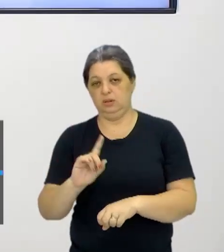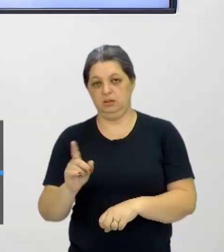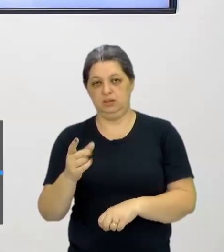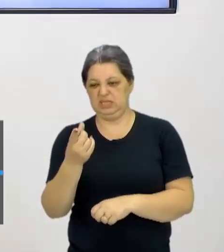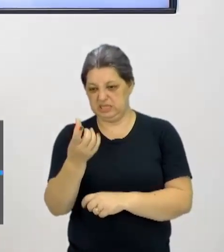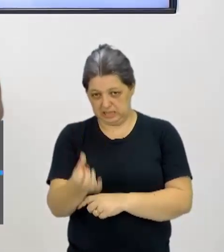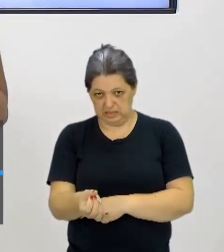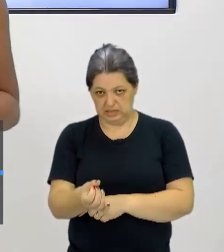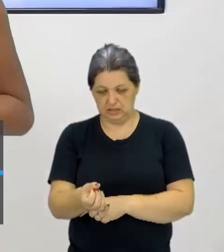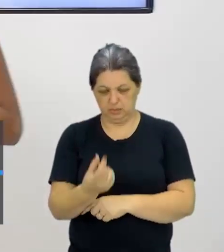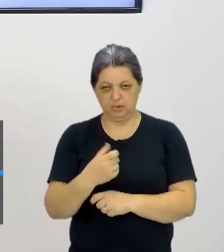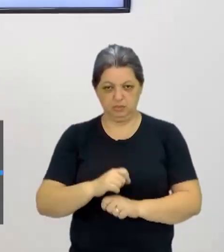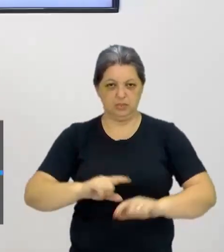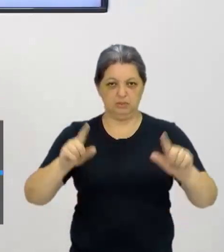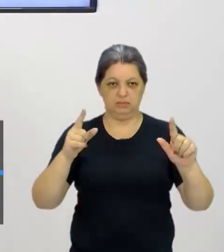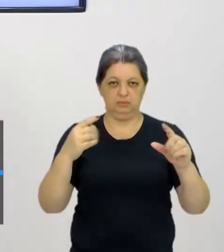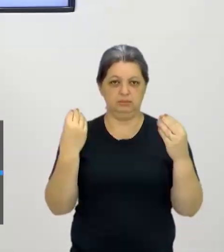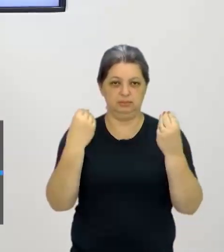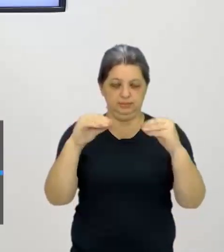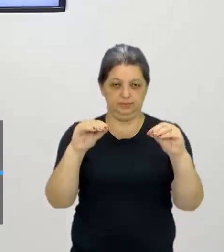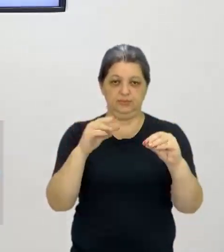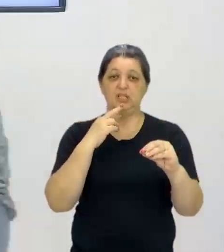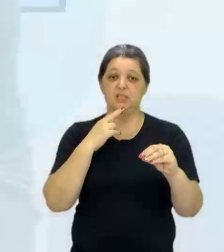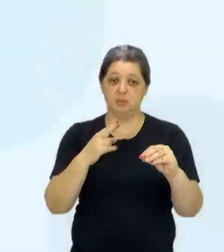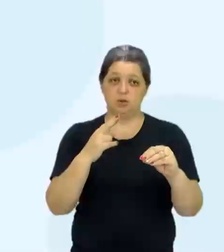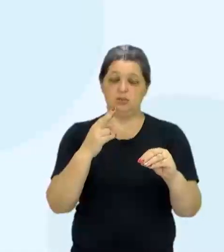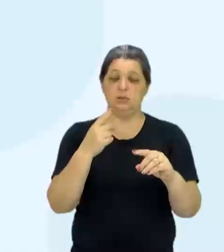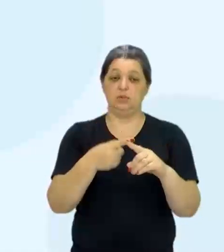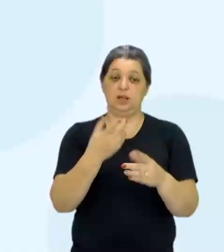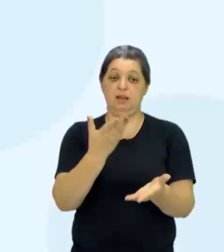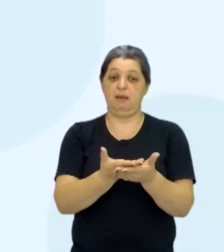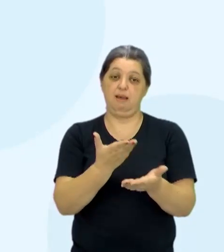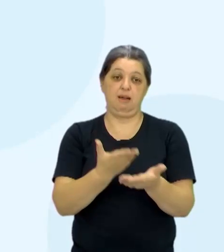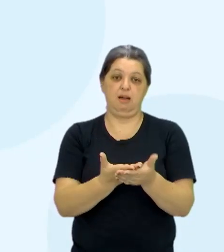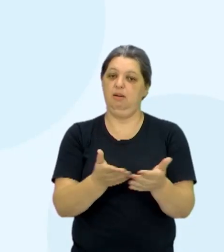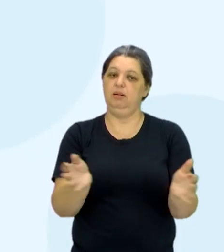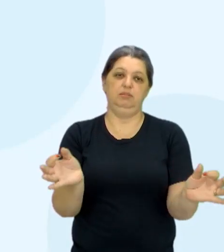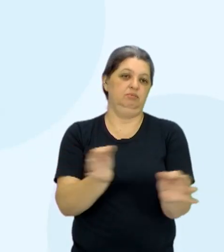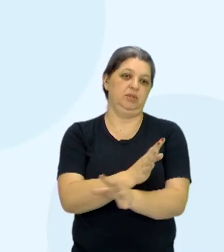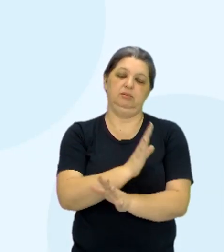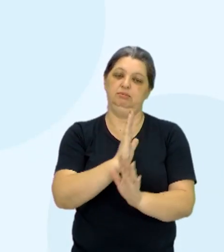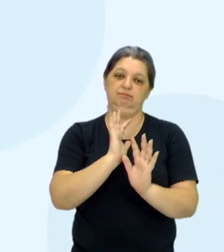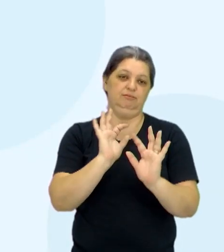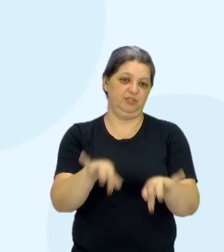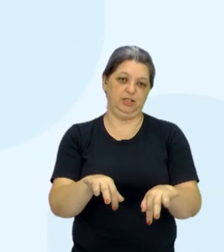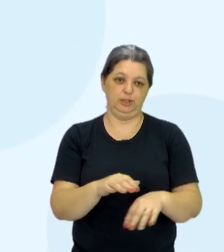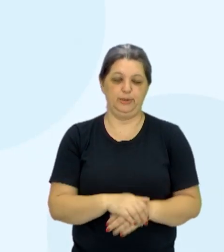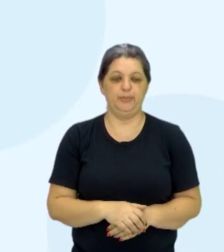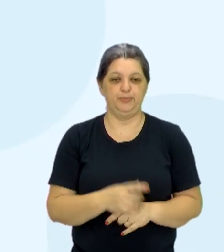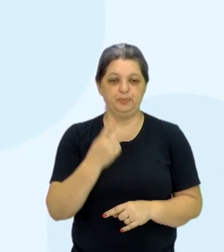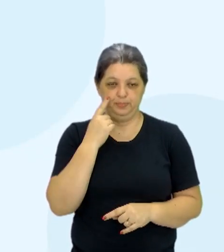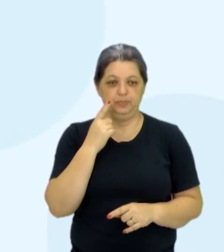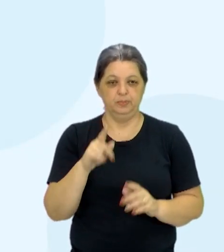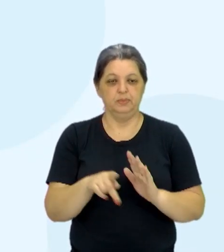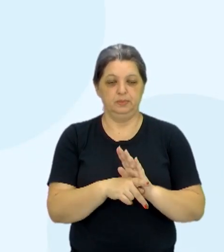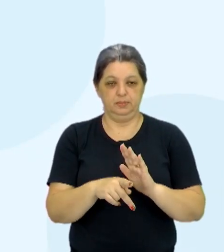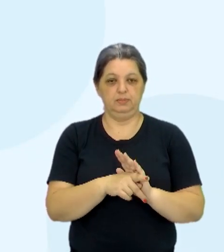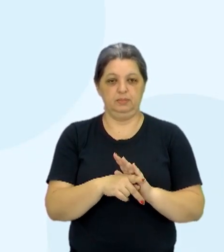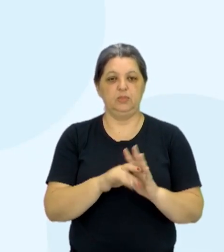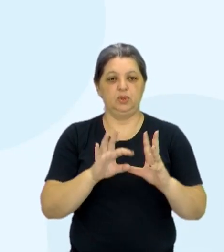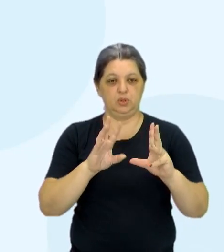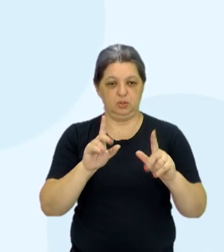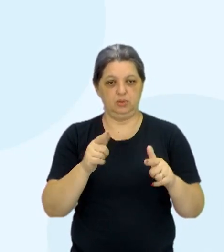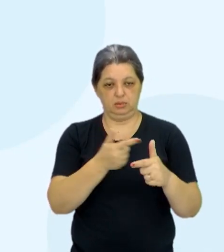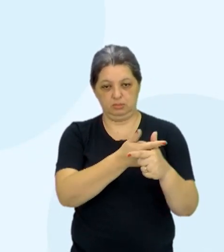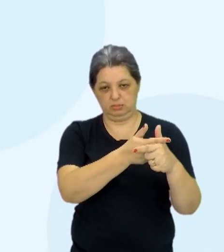16. Vamos subir a respostinha que a nossa aula acabou. A aula boa acaba rapidinho, né? Que Então, pena. escrevendo essas frações, se